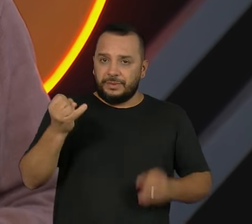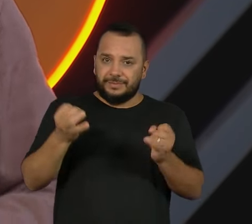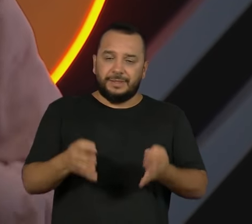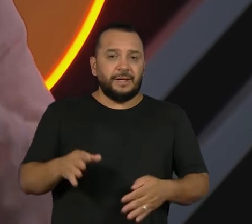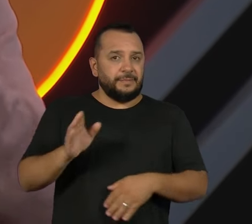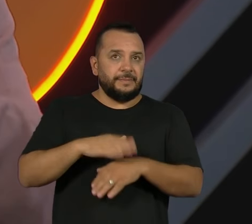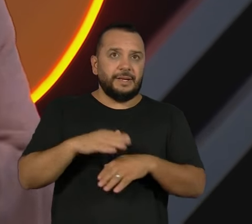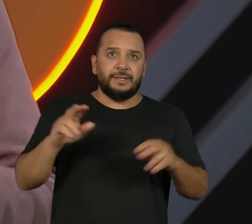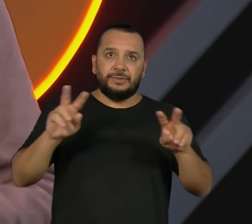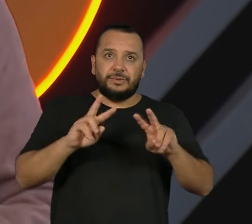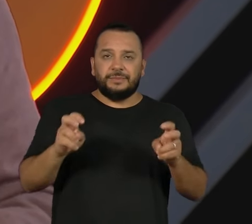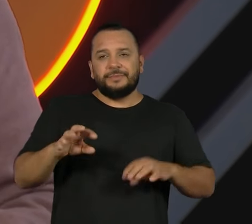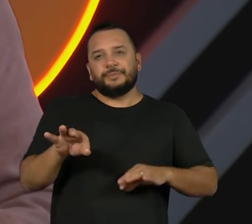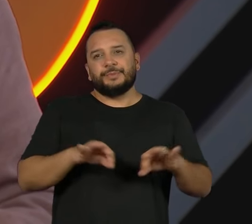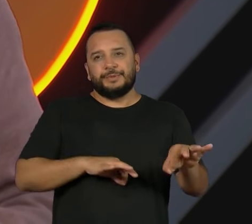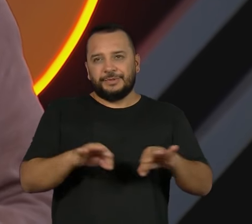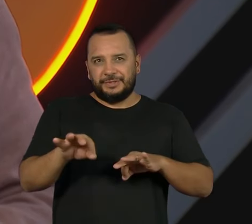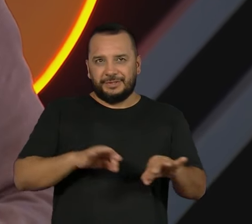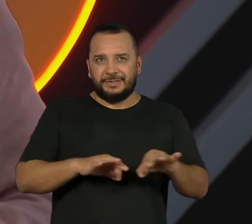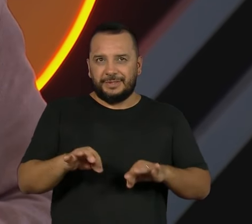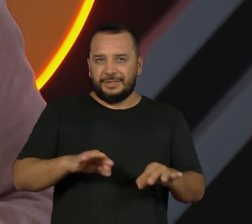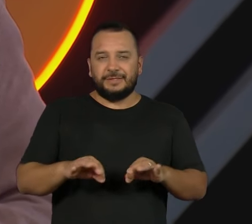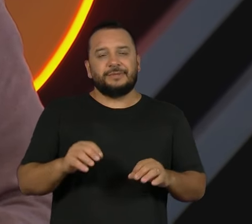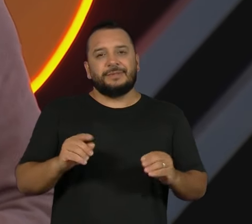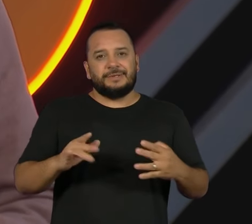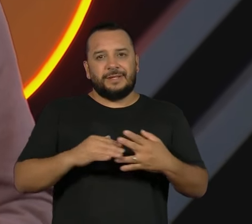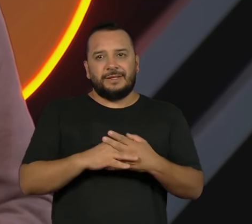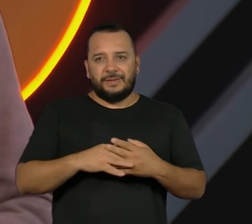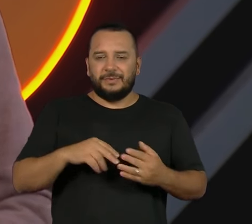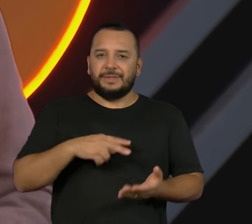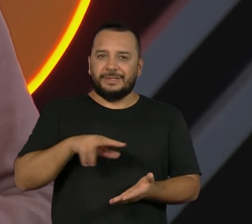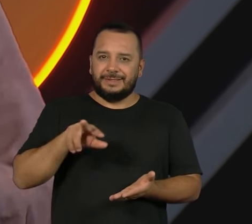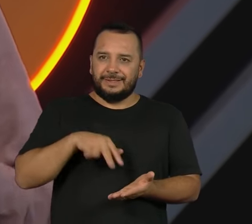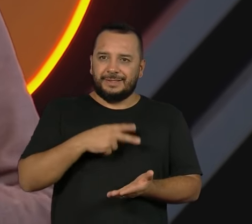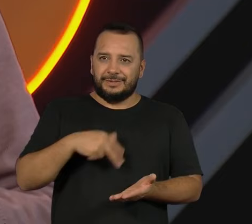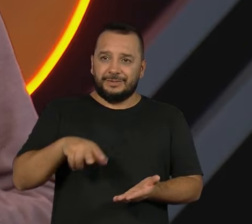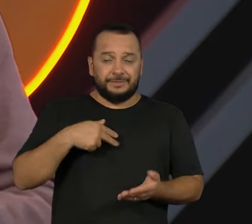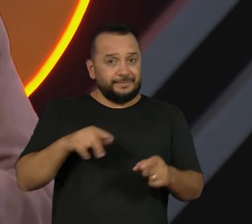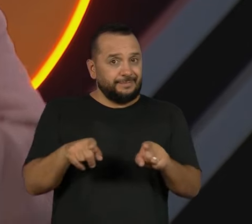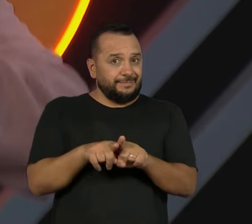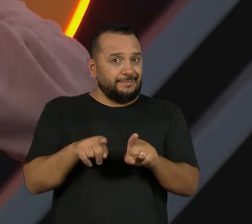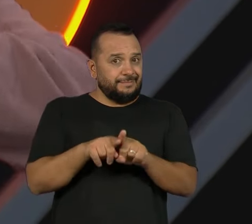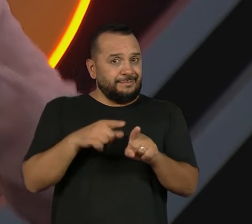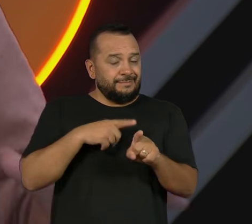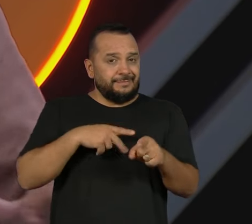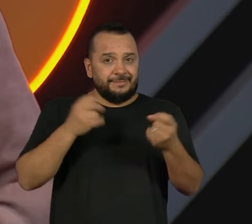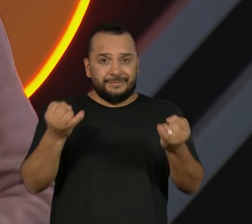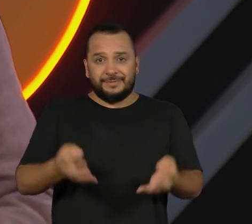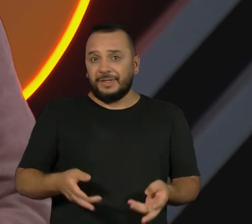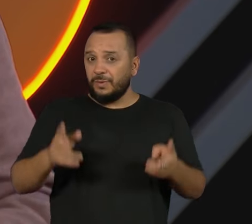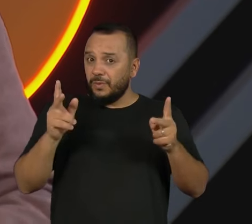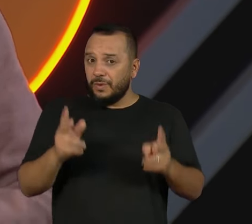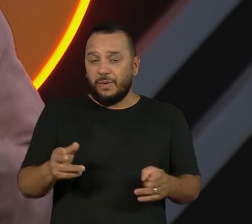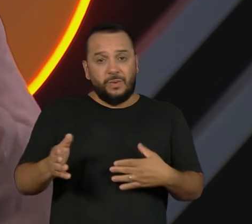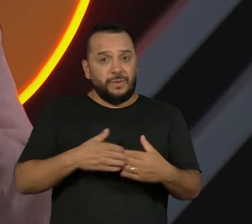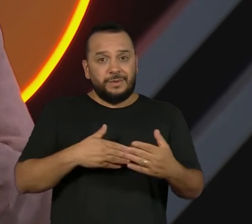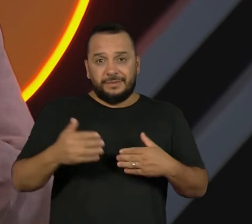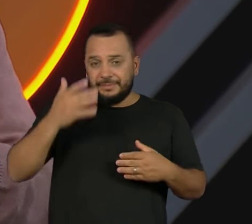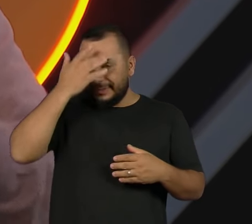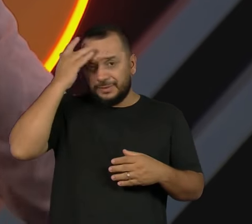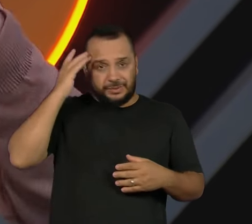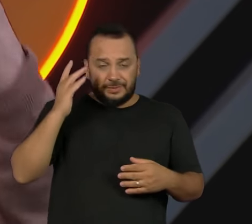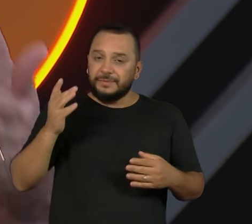mais sobre esse projeto Cidadão Dançante e falar como qualquer pessoa